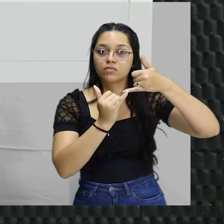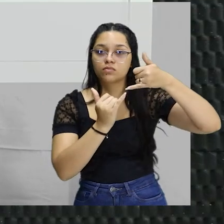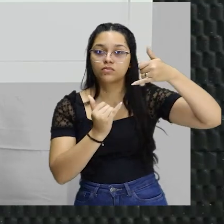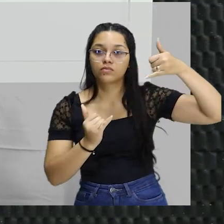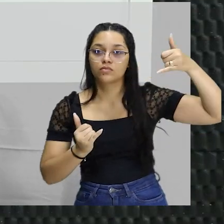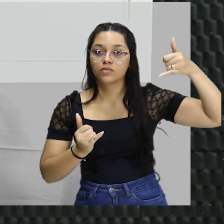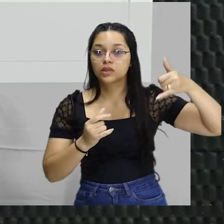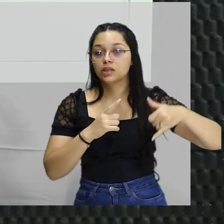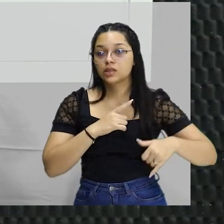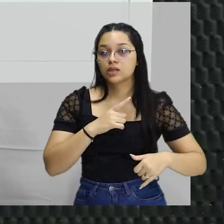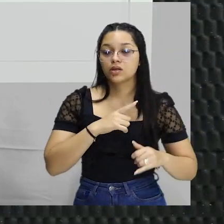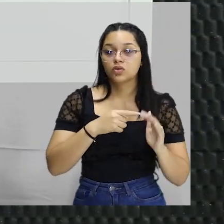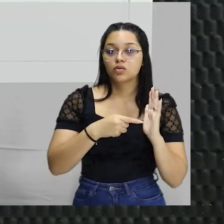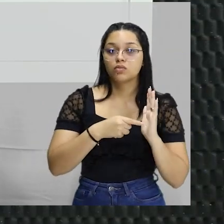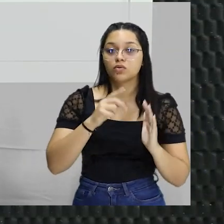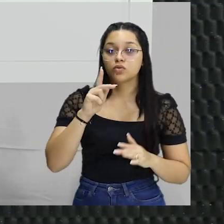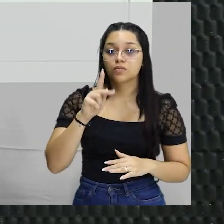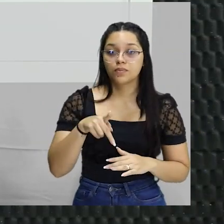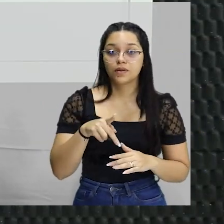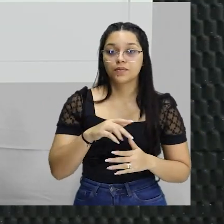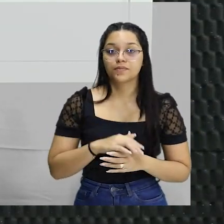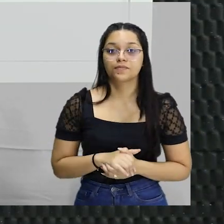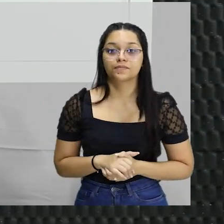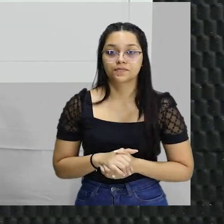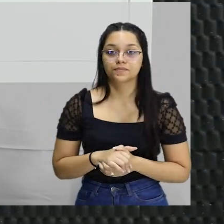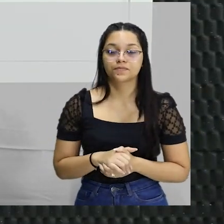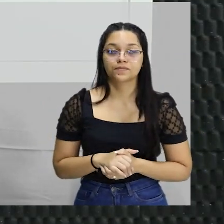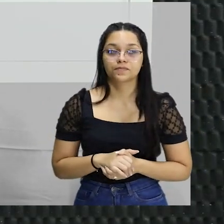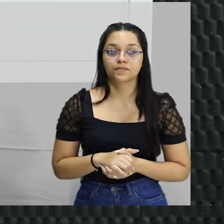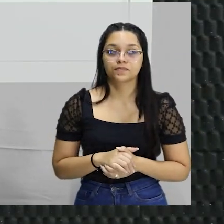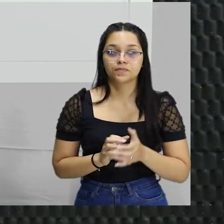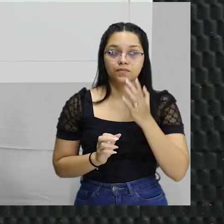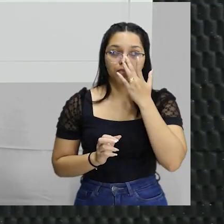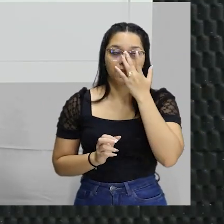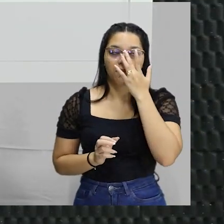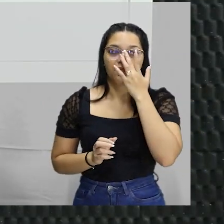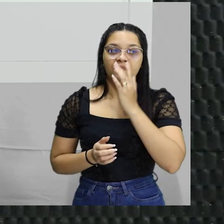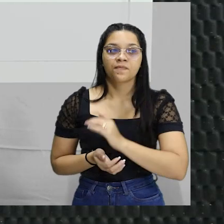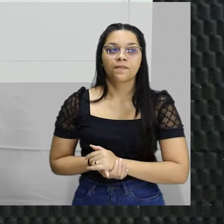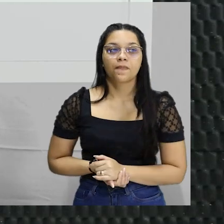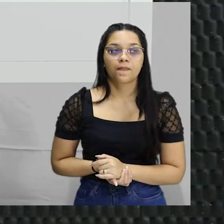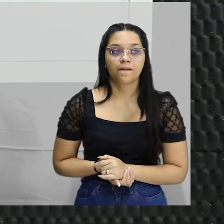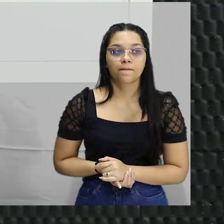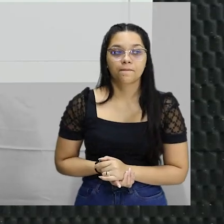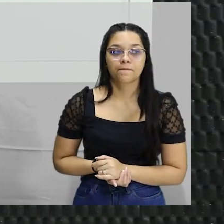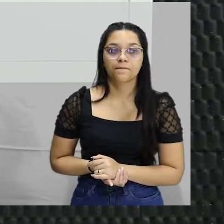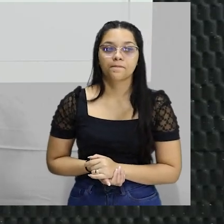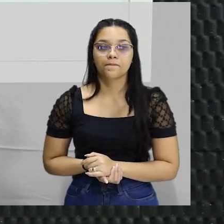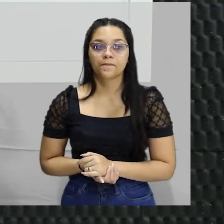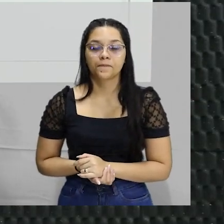Situados nesse ponto P. De tal forma, né, que esses fios,